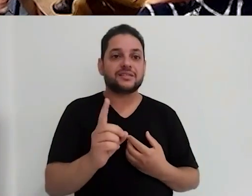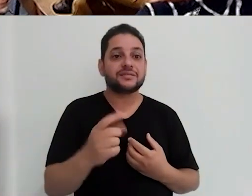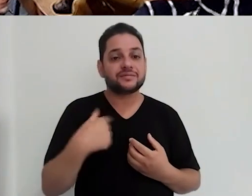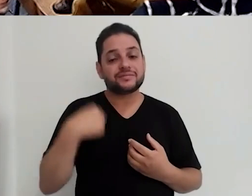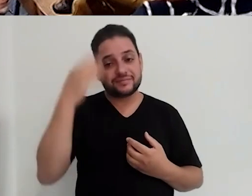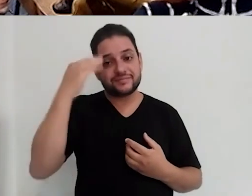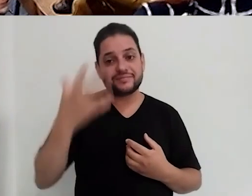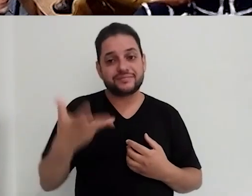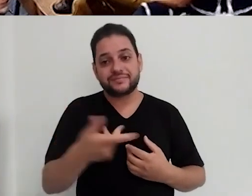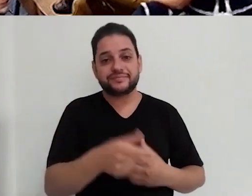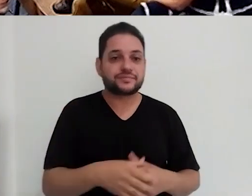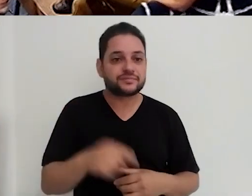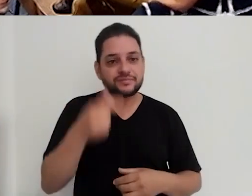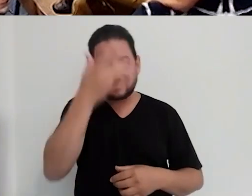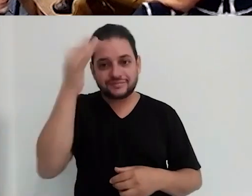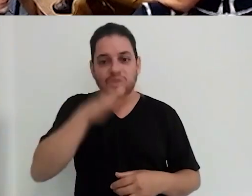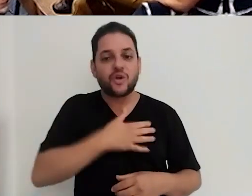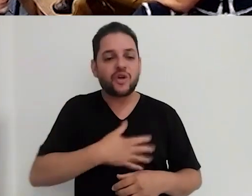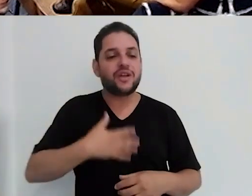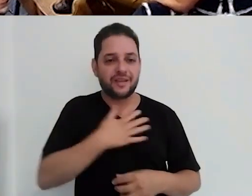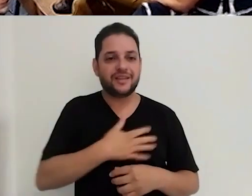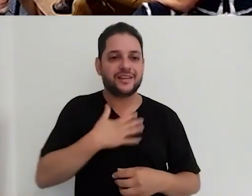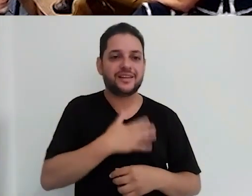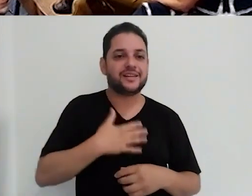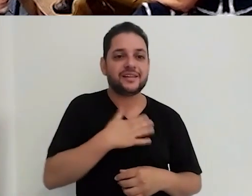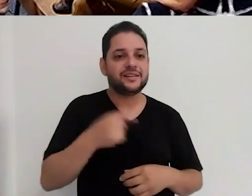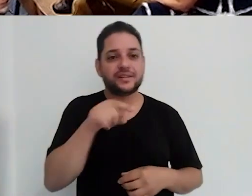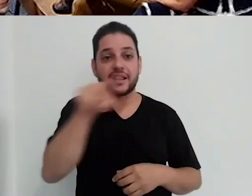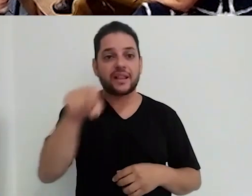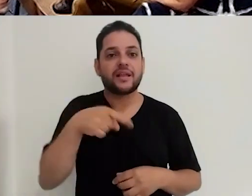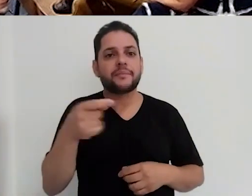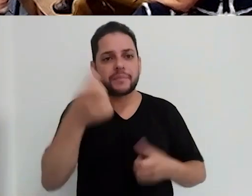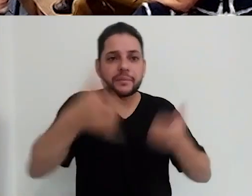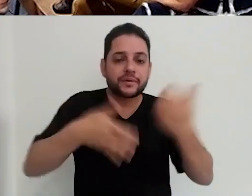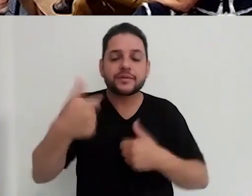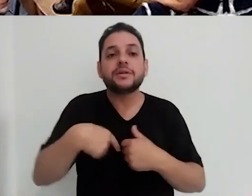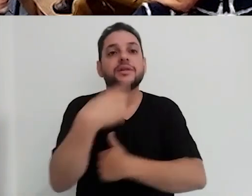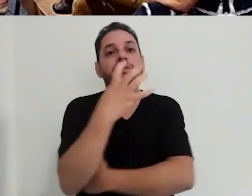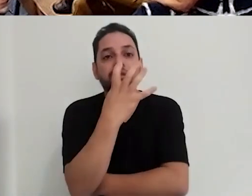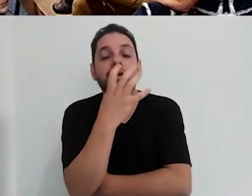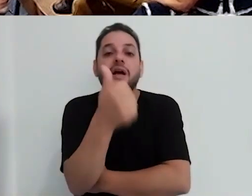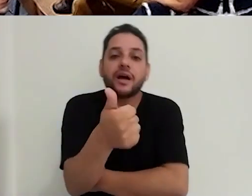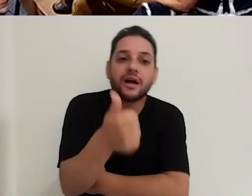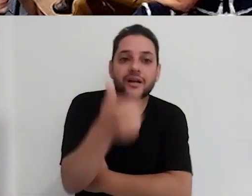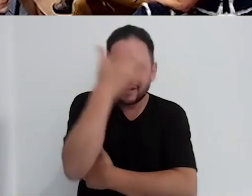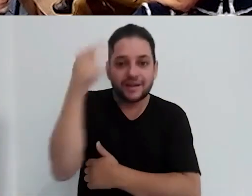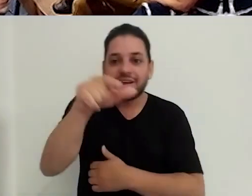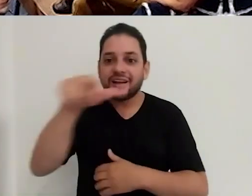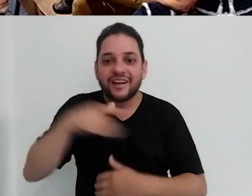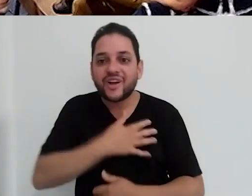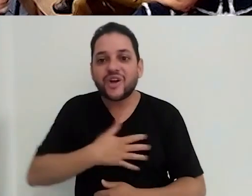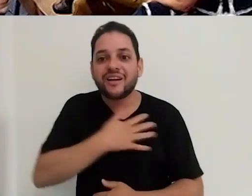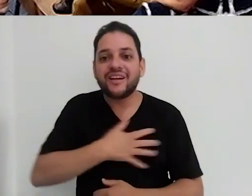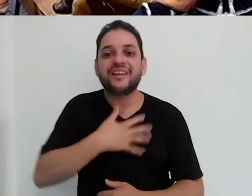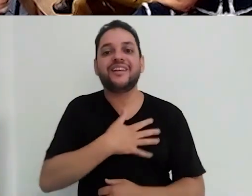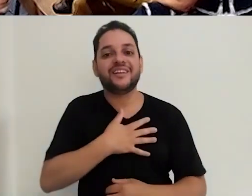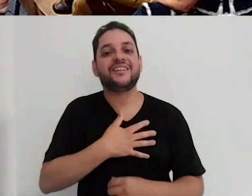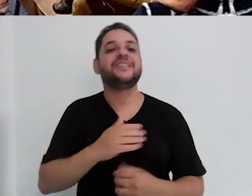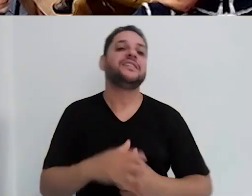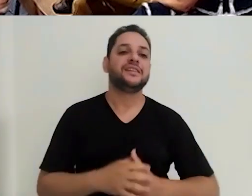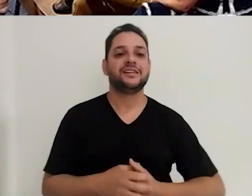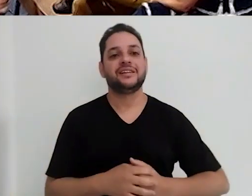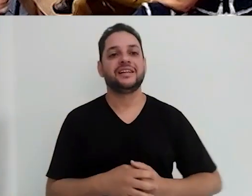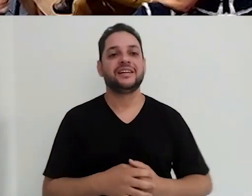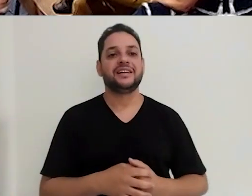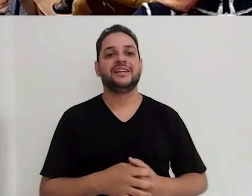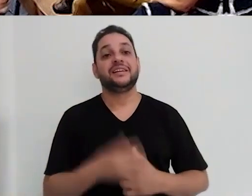e as pessoas gostam quando você se interessa por elas. Então, isso facilita bastante. As entrevistas